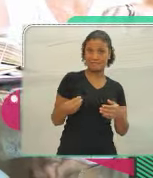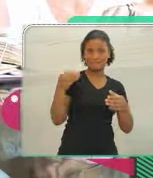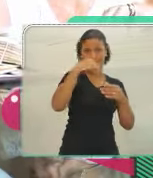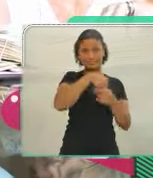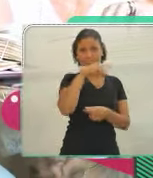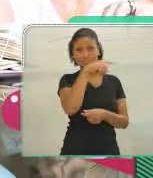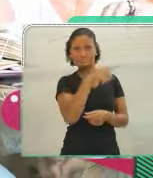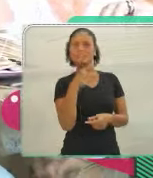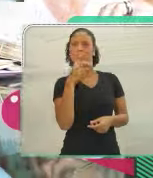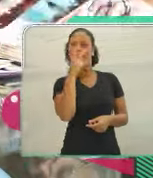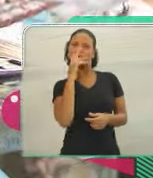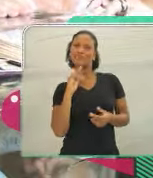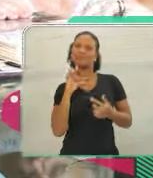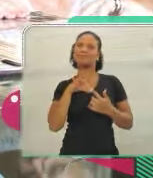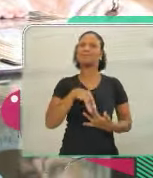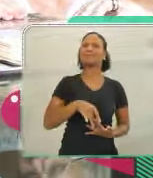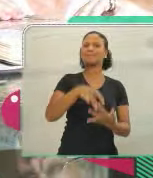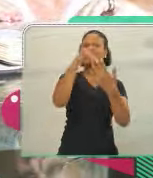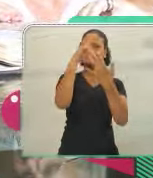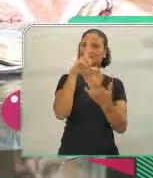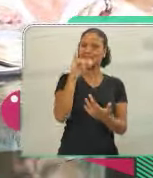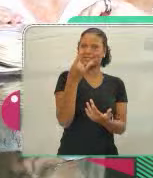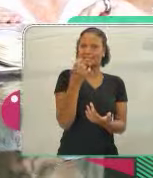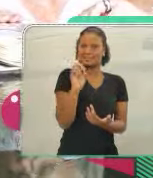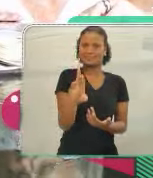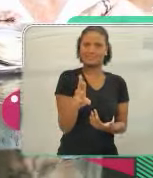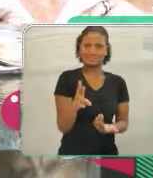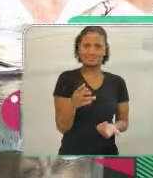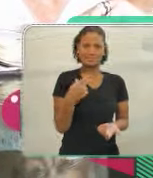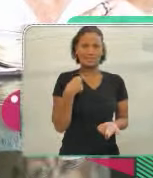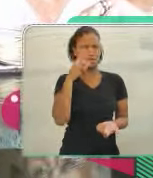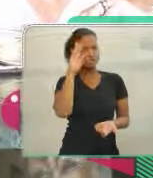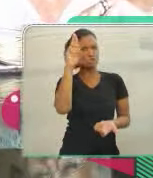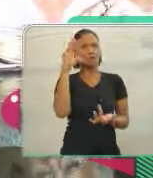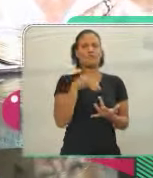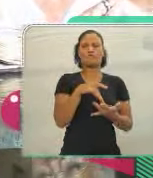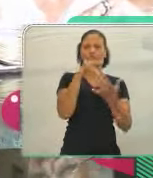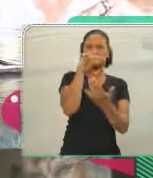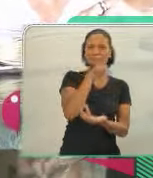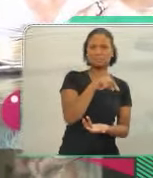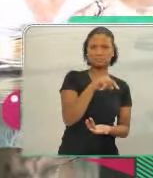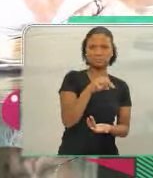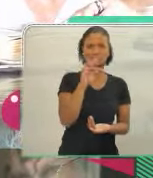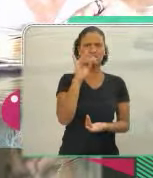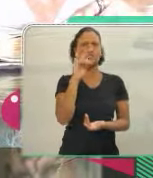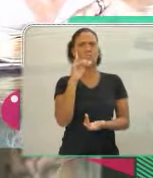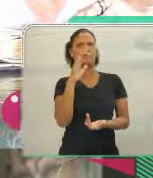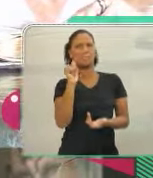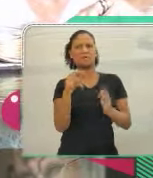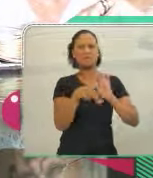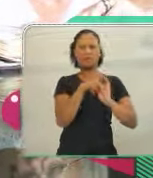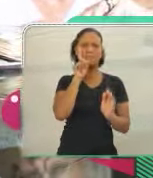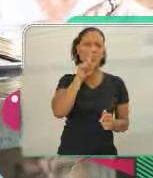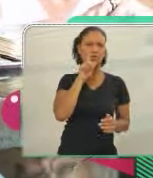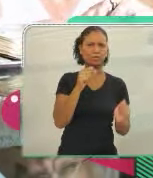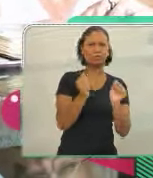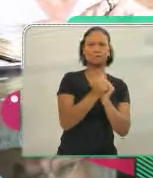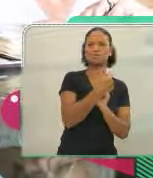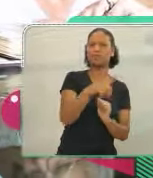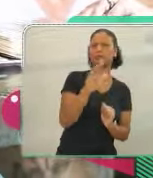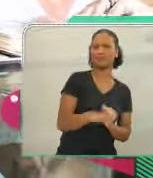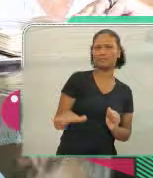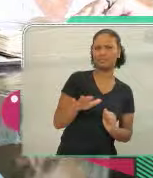Ela lá foi cheerleader, que é a chefe de torcida, a típica americana, junto com